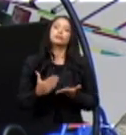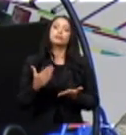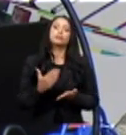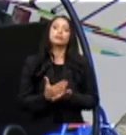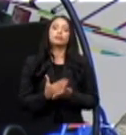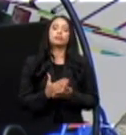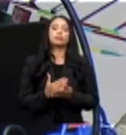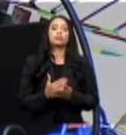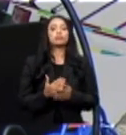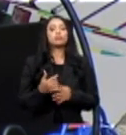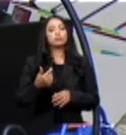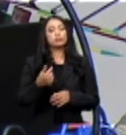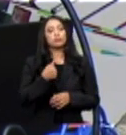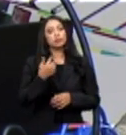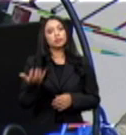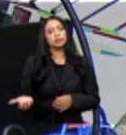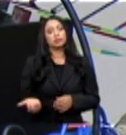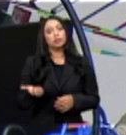eu gostaria de